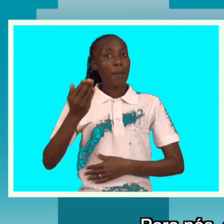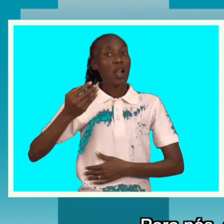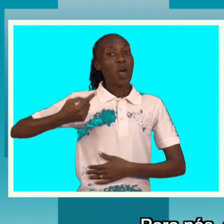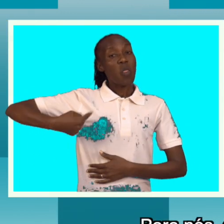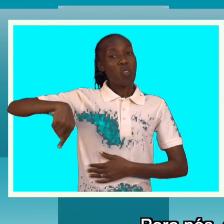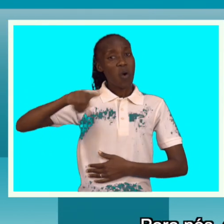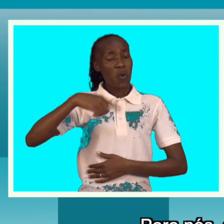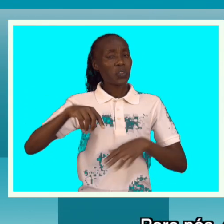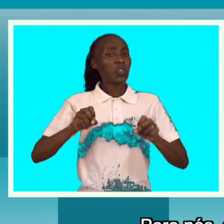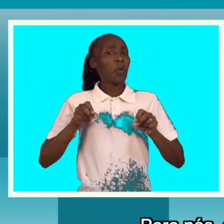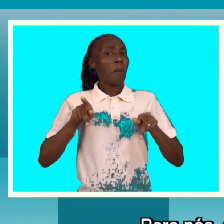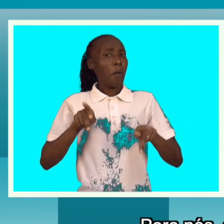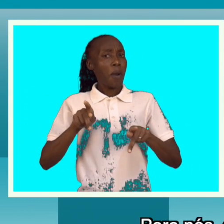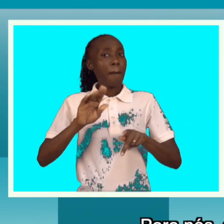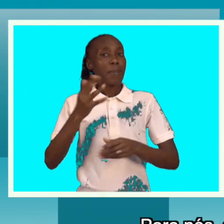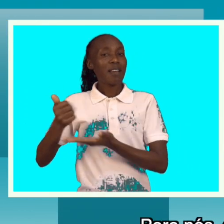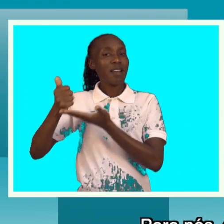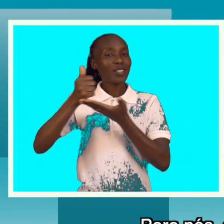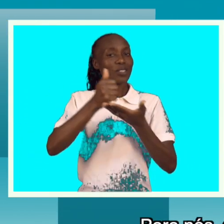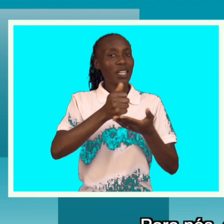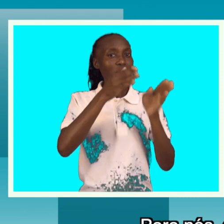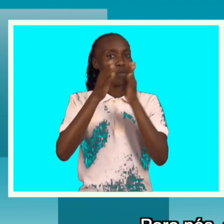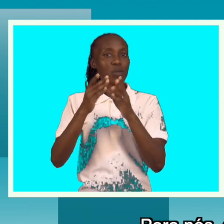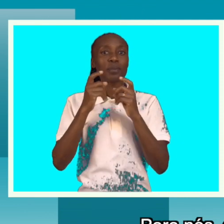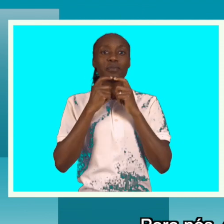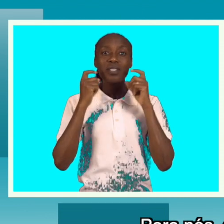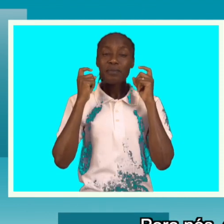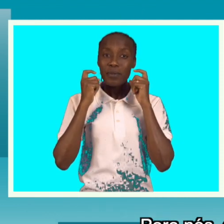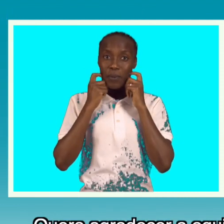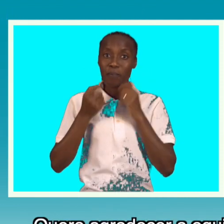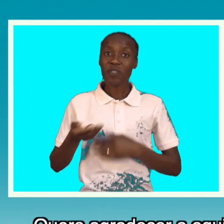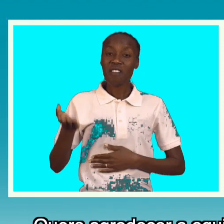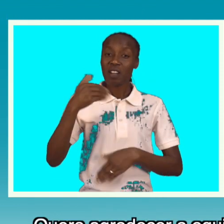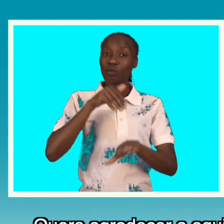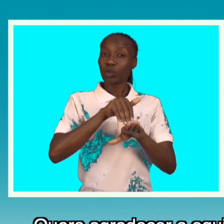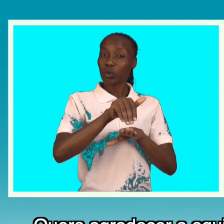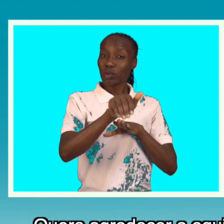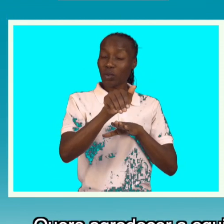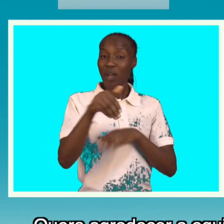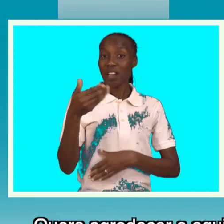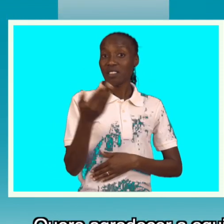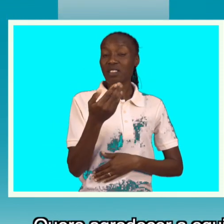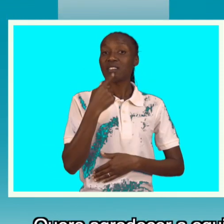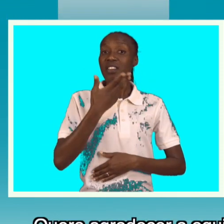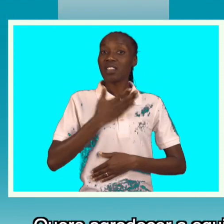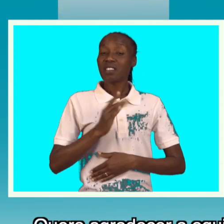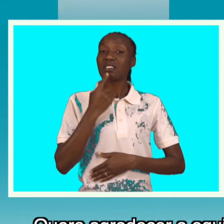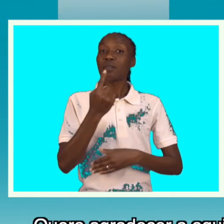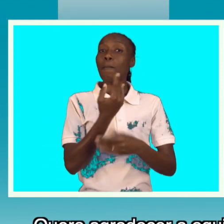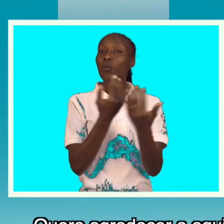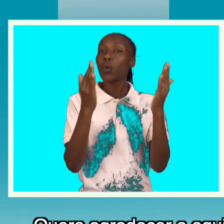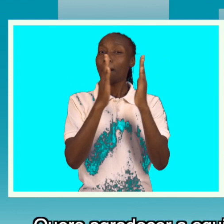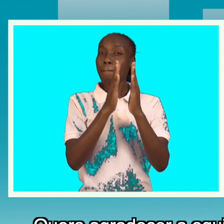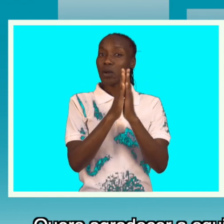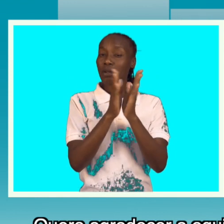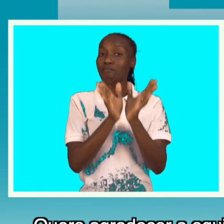nós é uma oportunidade para ajudar os amazombicanos. Nós vamos continuar assim mesmo. Eu queria agradecer